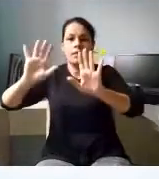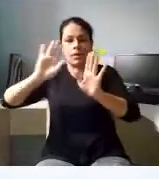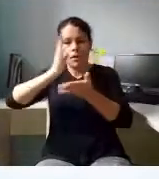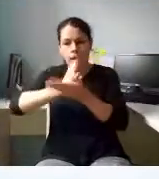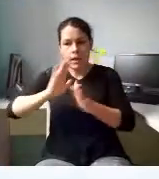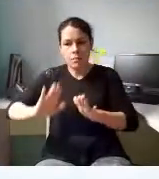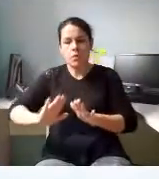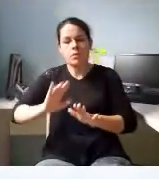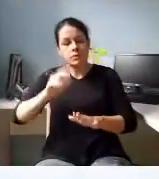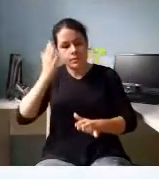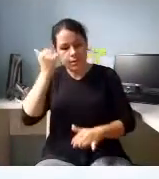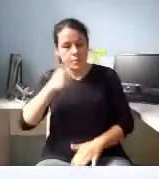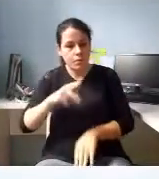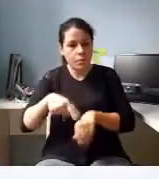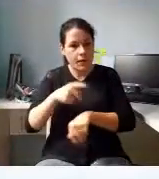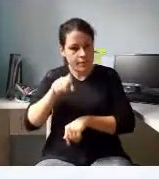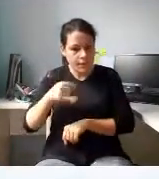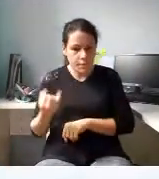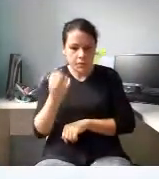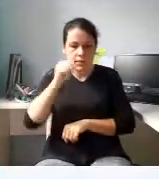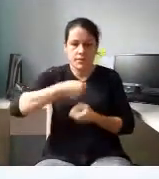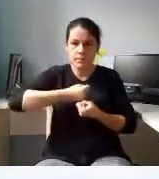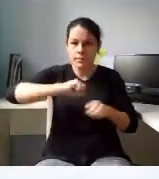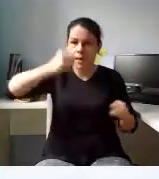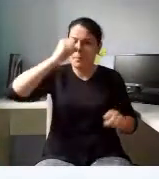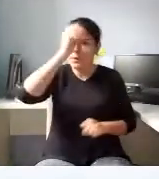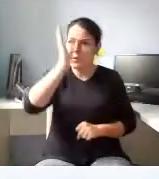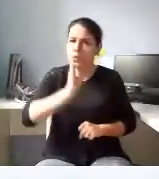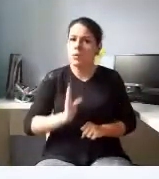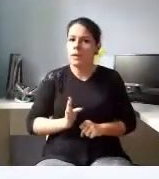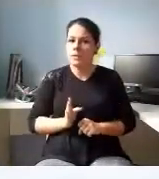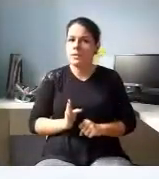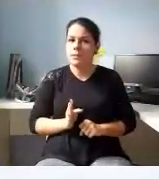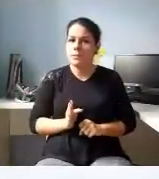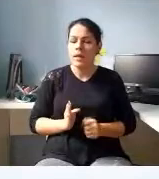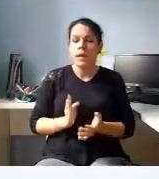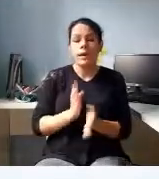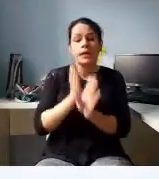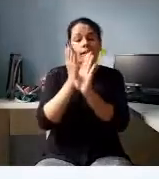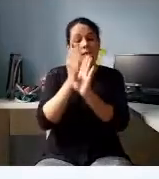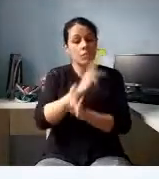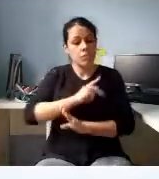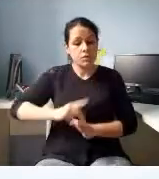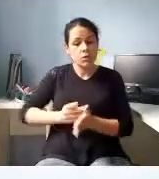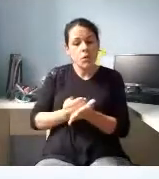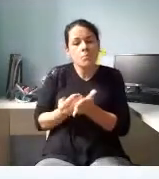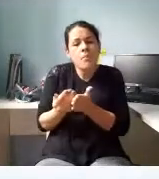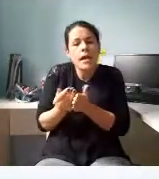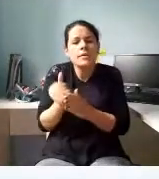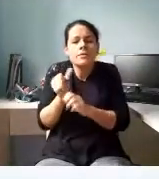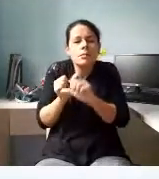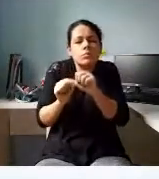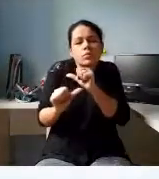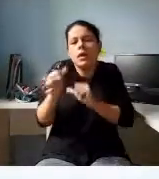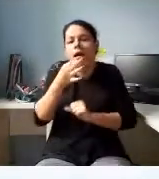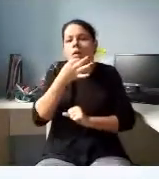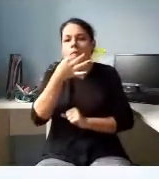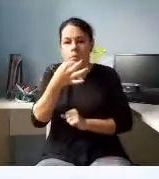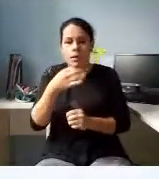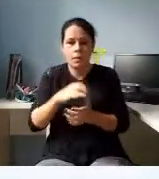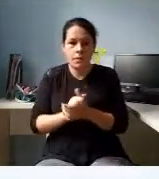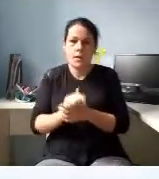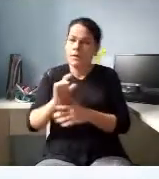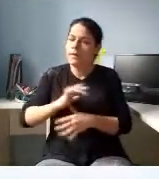Brasil, né, como o nosso país. Ele tem, parece que, mudado um pouquinho a narrativa dele, enfim. E, com certeza, isso deve